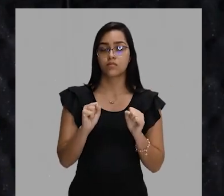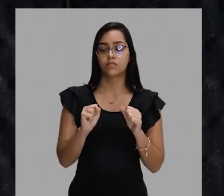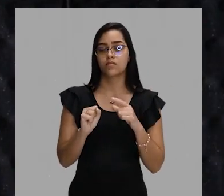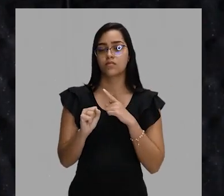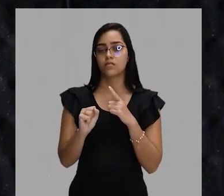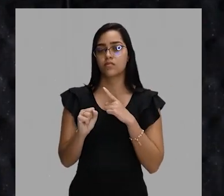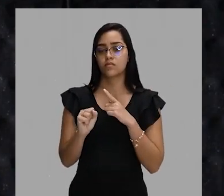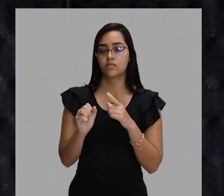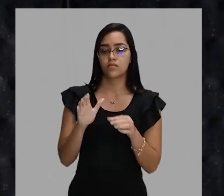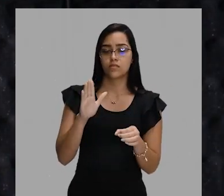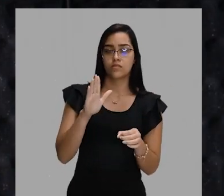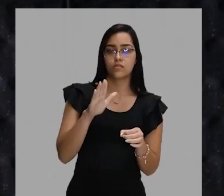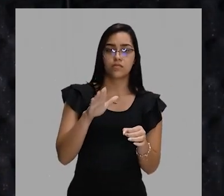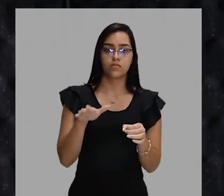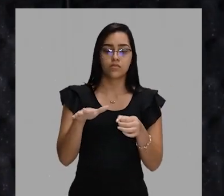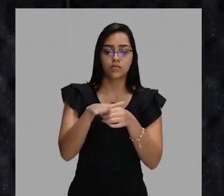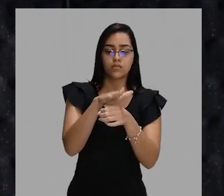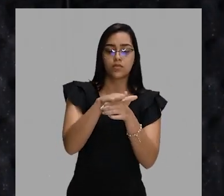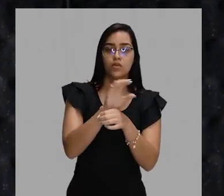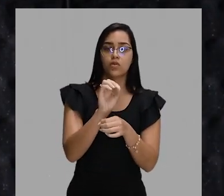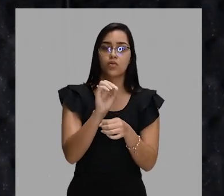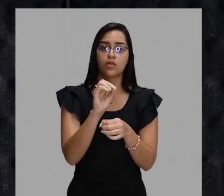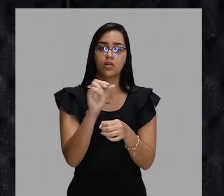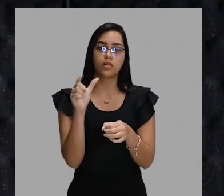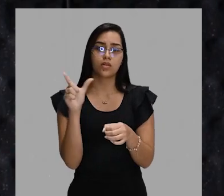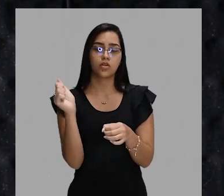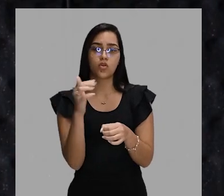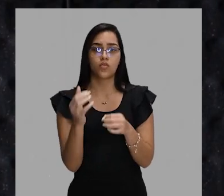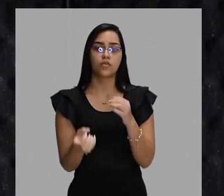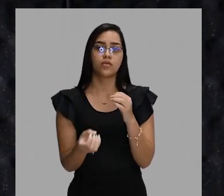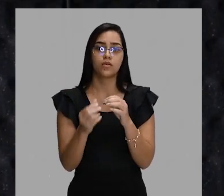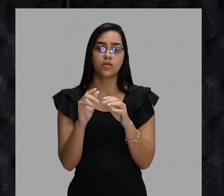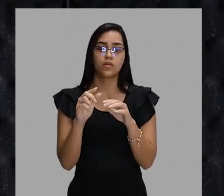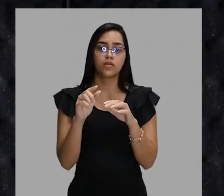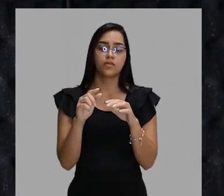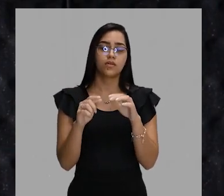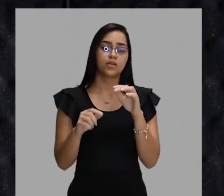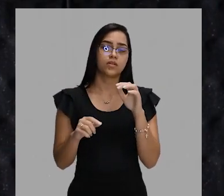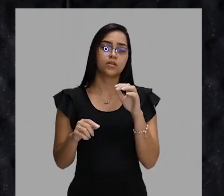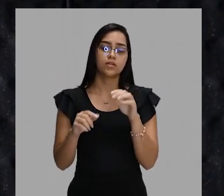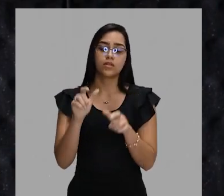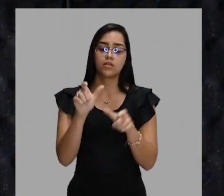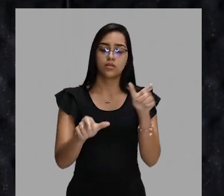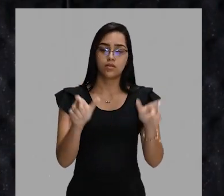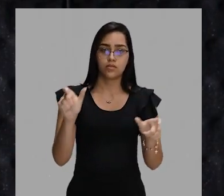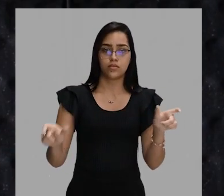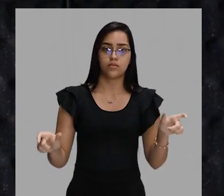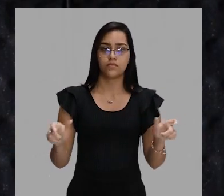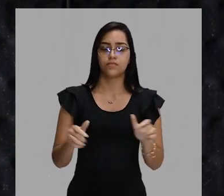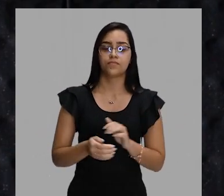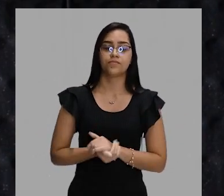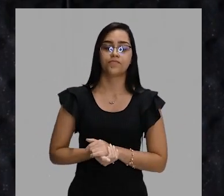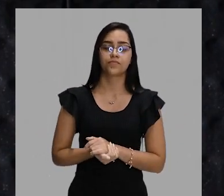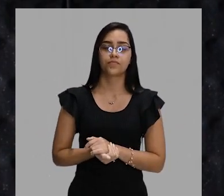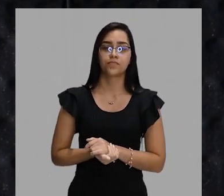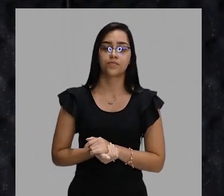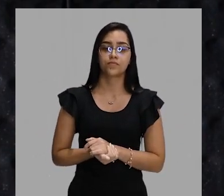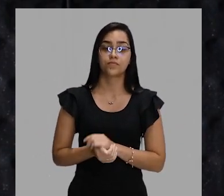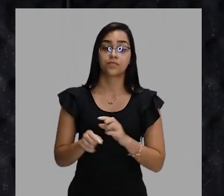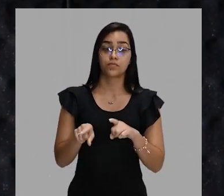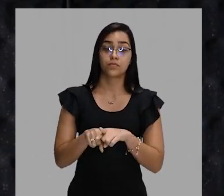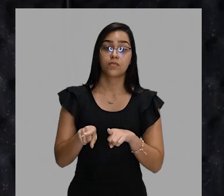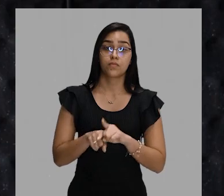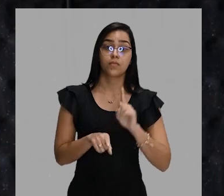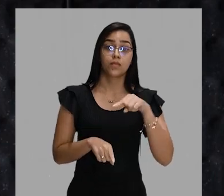acumular e gerar novas espécies, né? Processo de especiação, que nós vamos falar mais adiante.